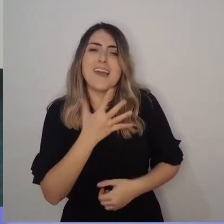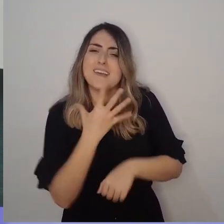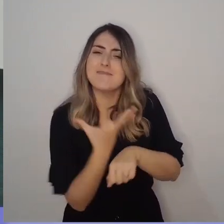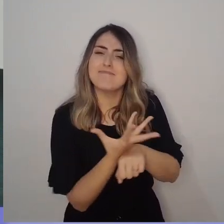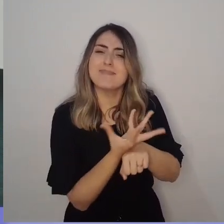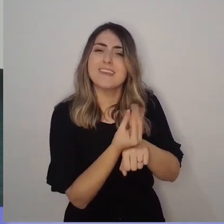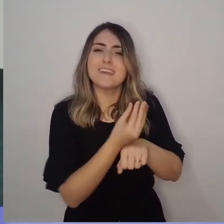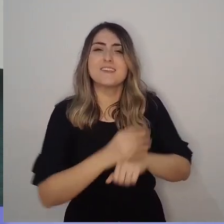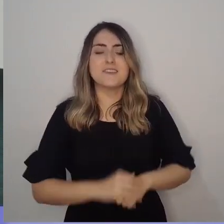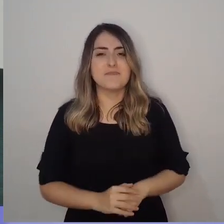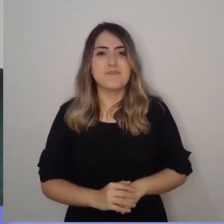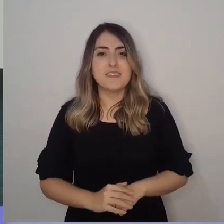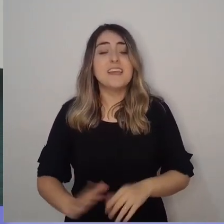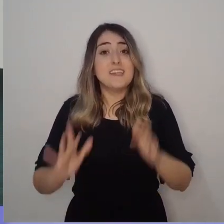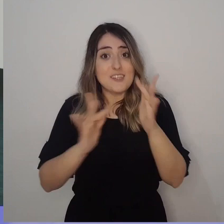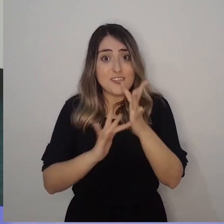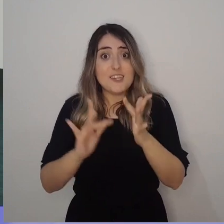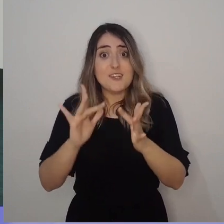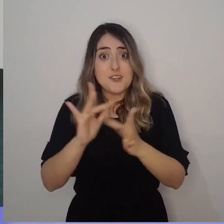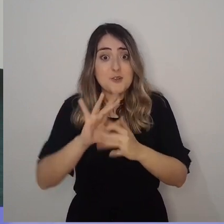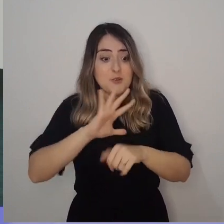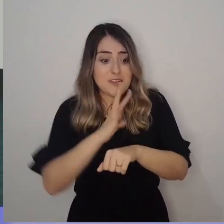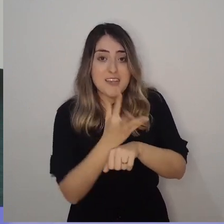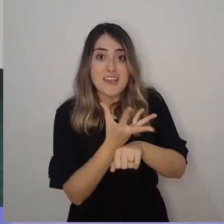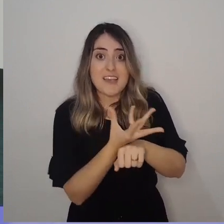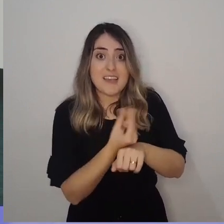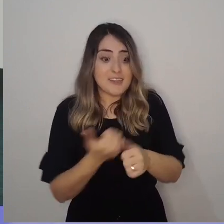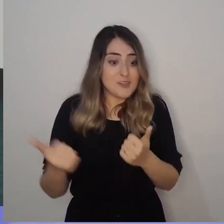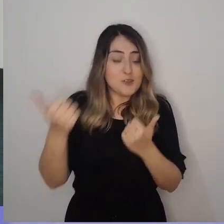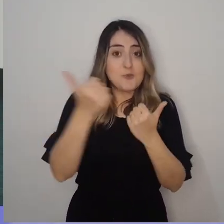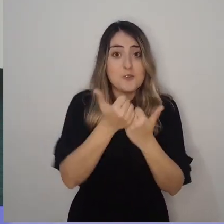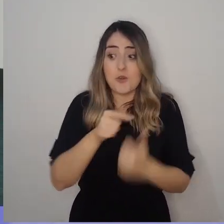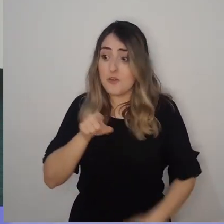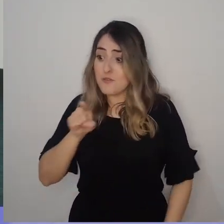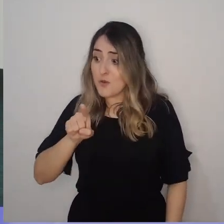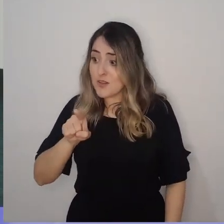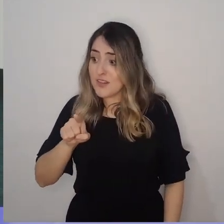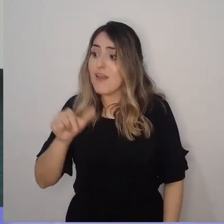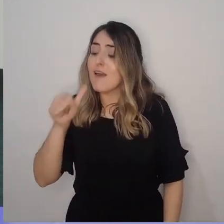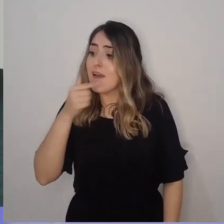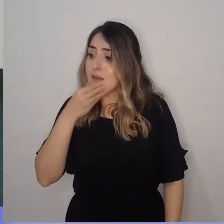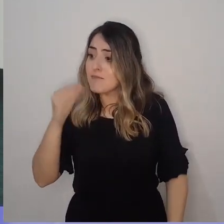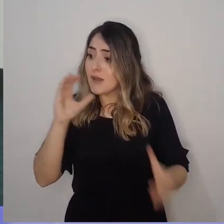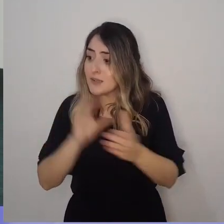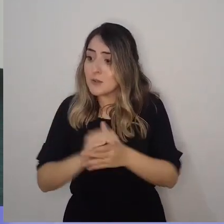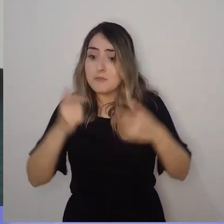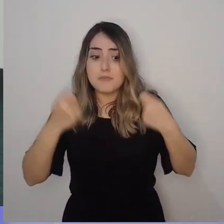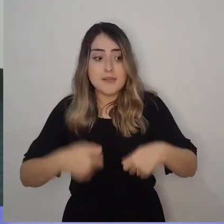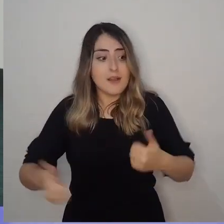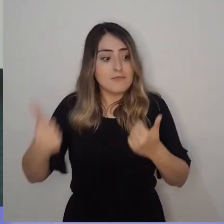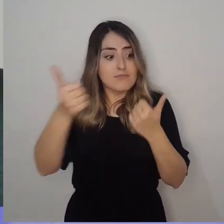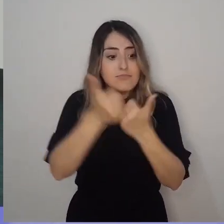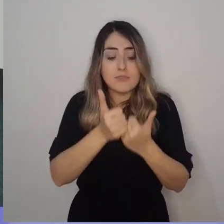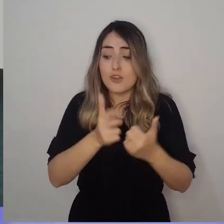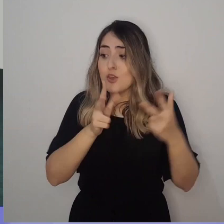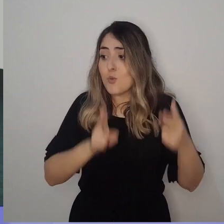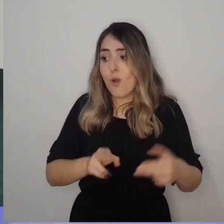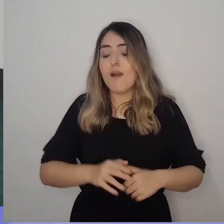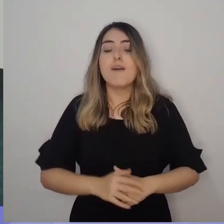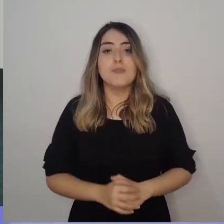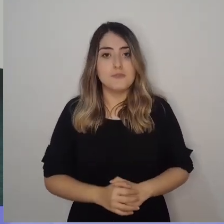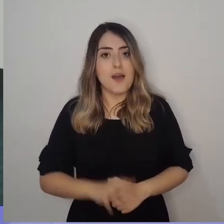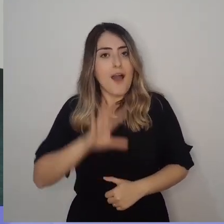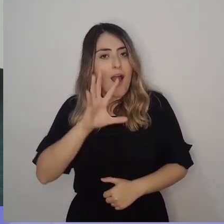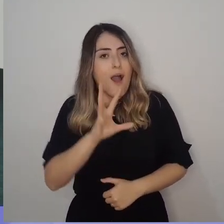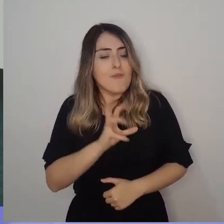amou a igreja e se entregou por ela, assim os maridos devem amar cada um a sua esposa. É